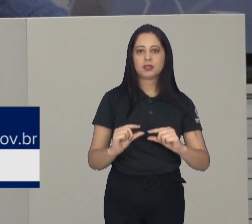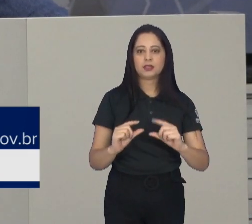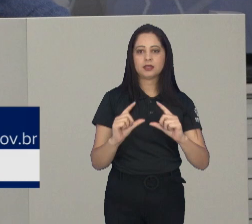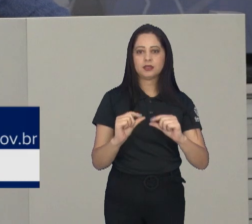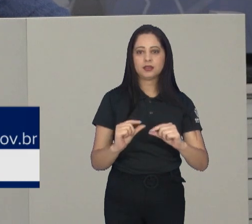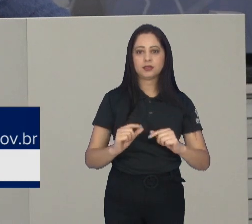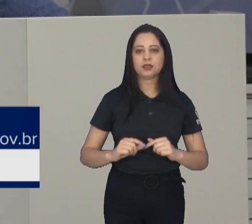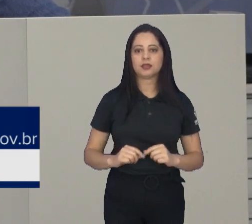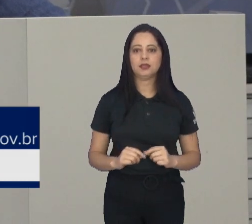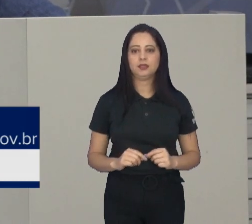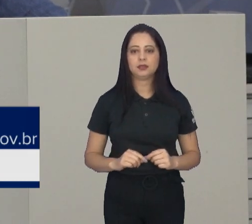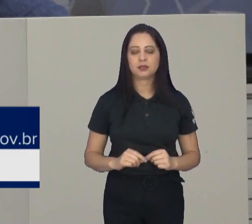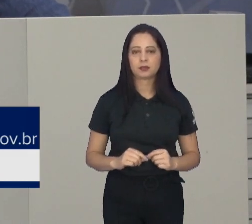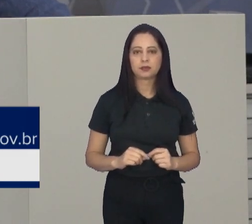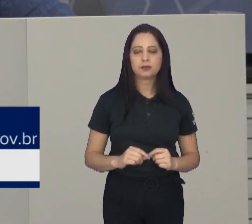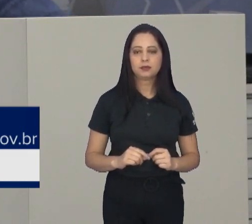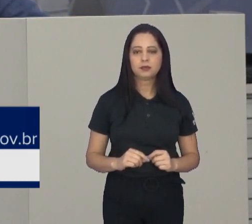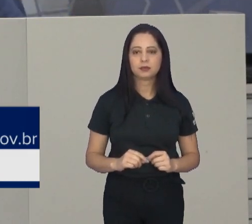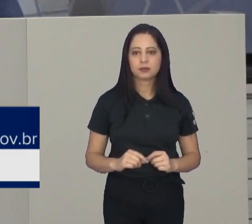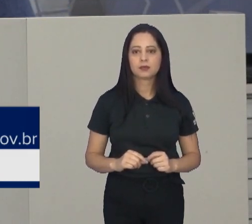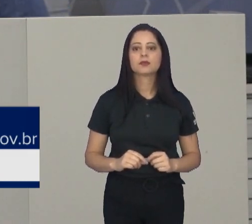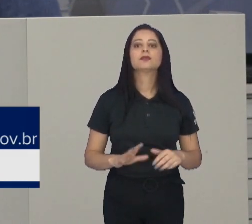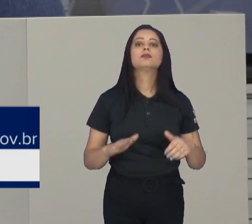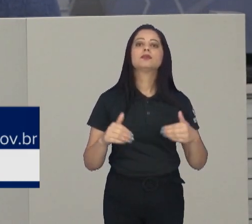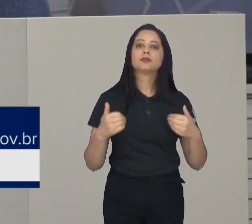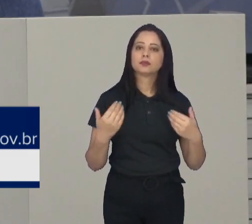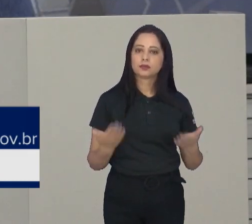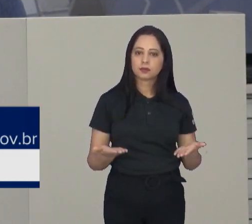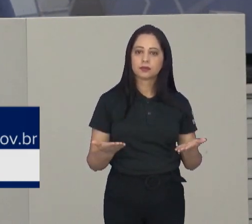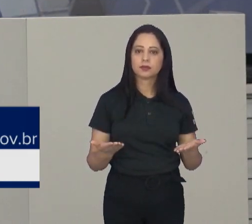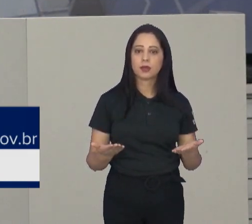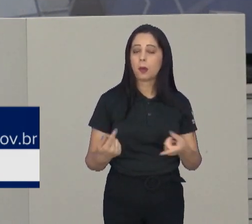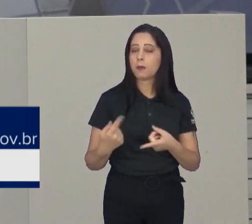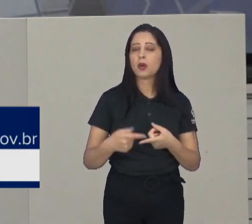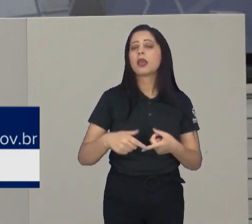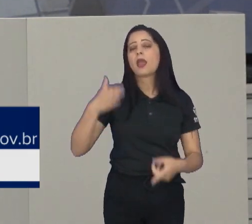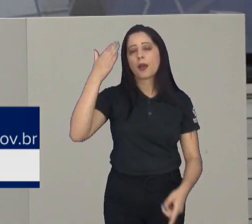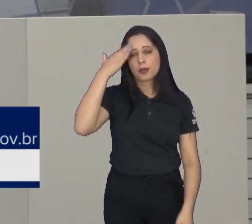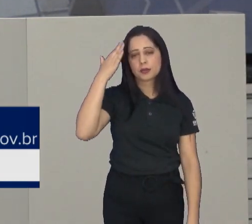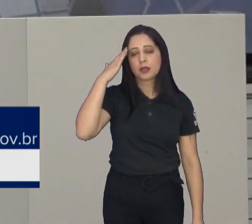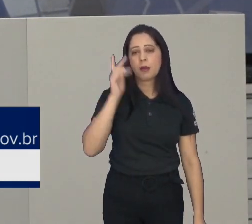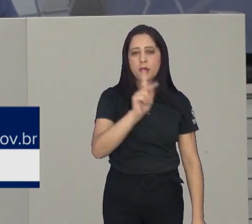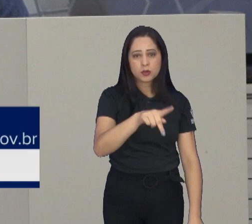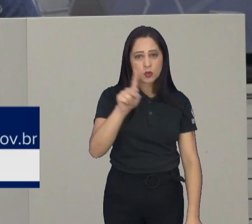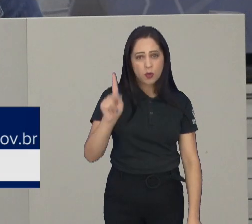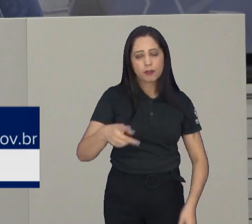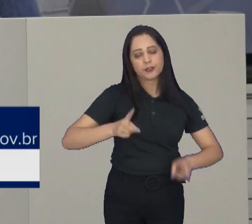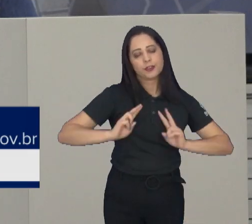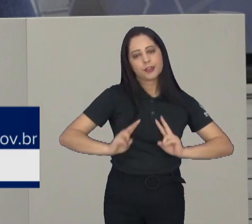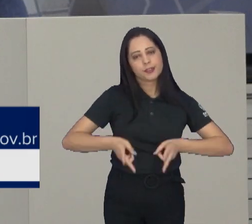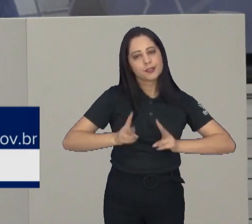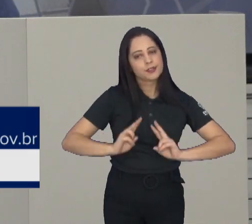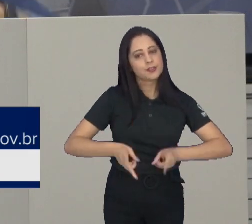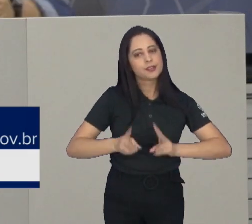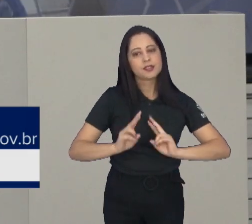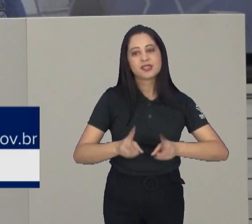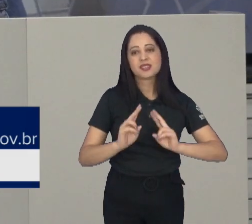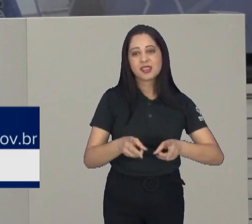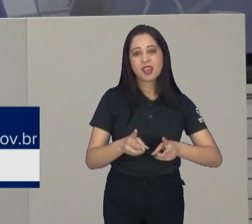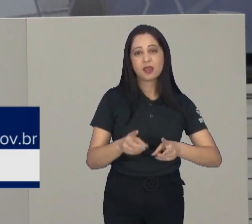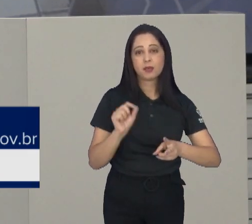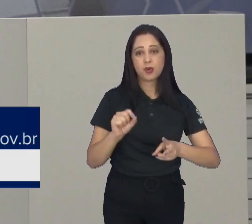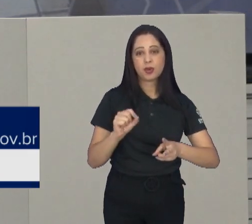que o salário mínimo, na verdade. Isso porque a gente sabe que os professores, muitas vezes, tiram do